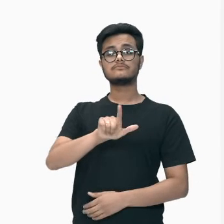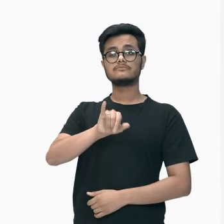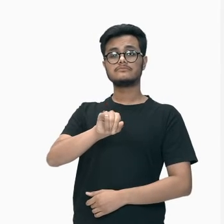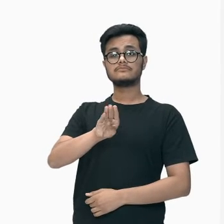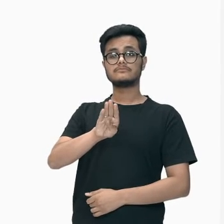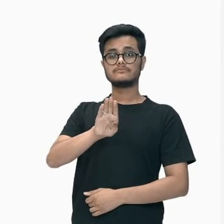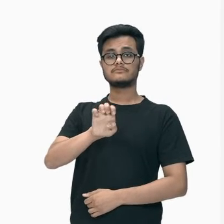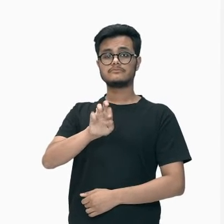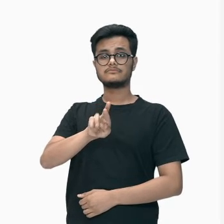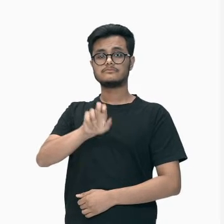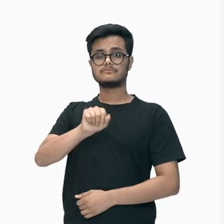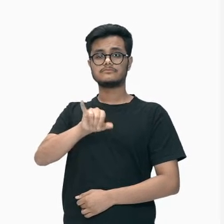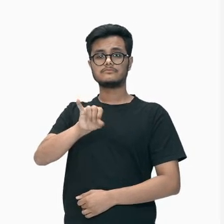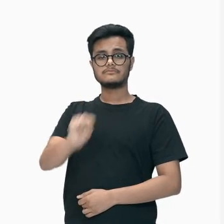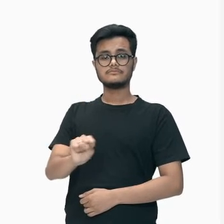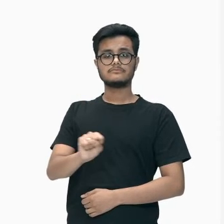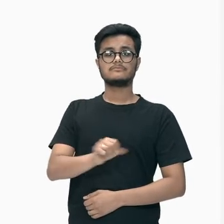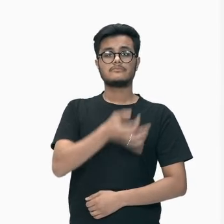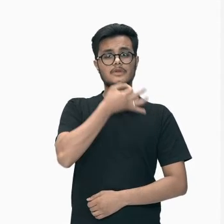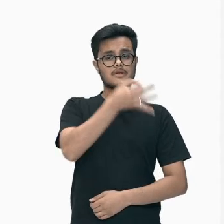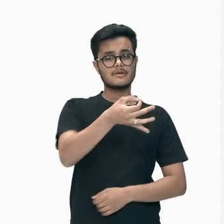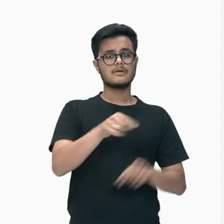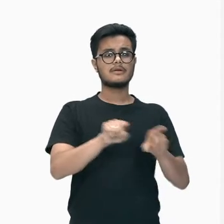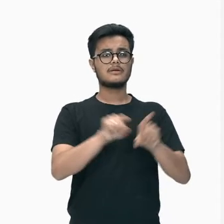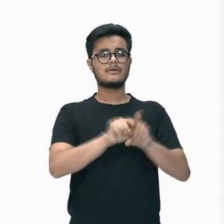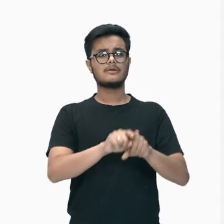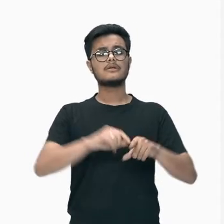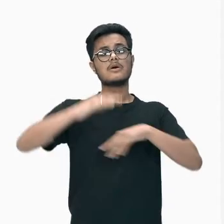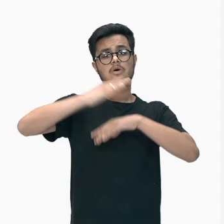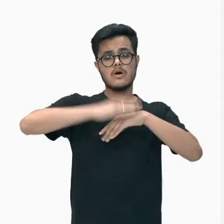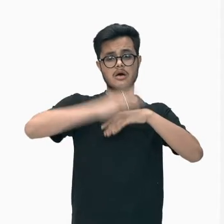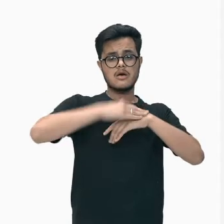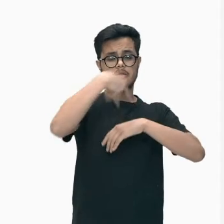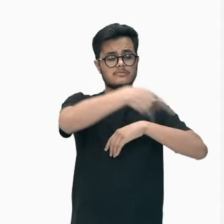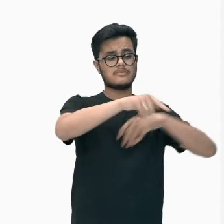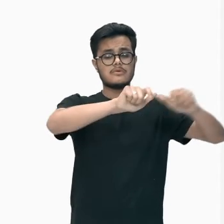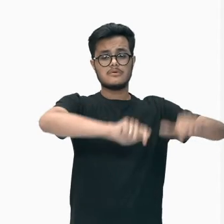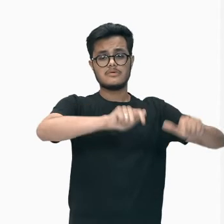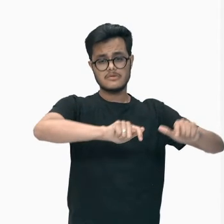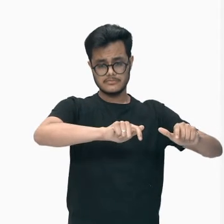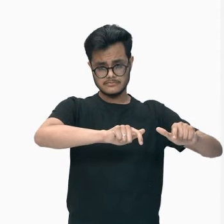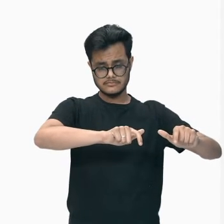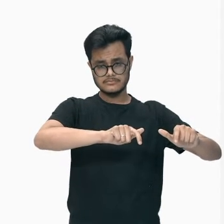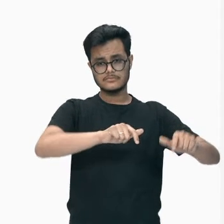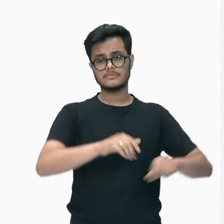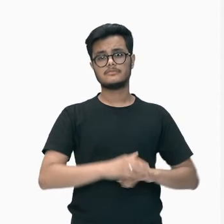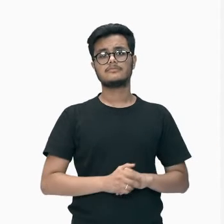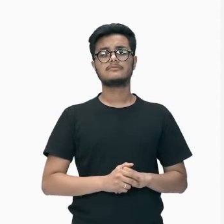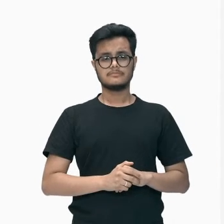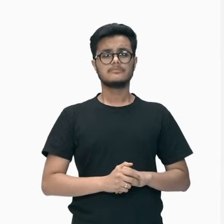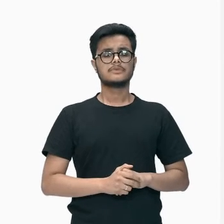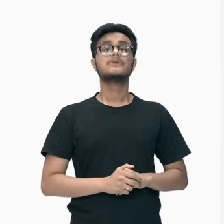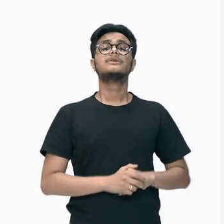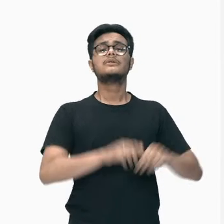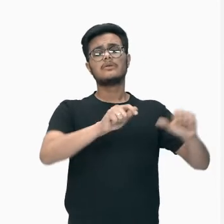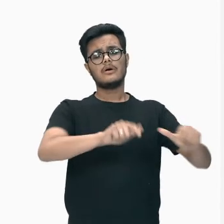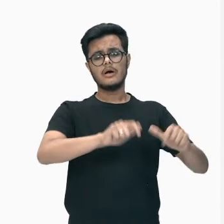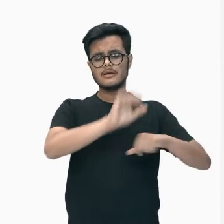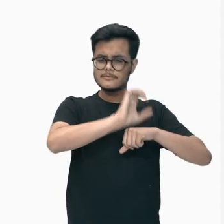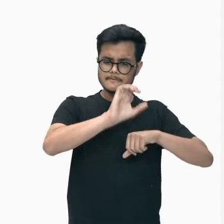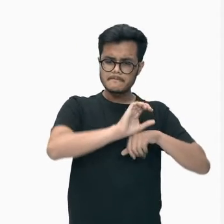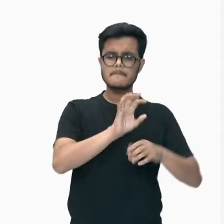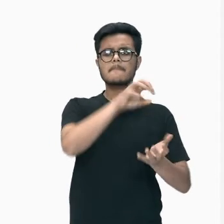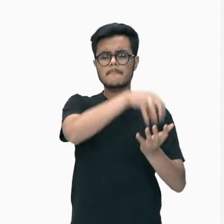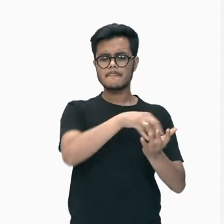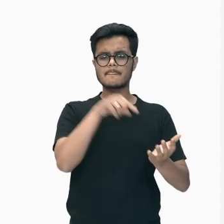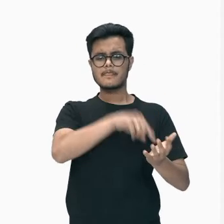Os liberais defendiam uma maior autonomia local para as províncias e